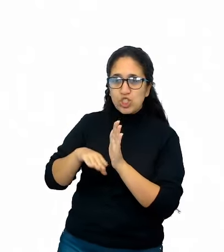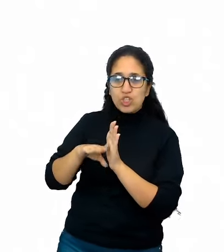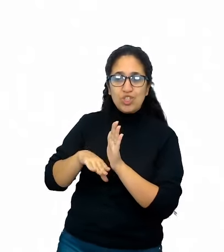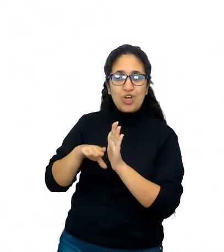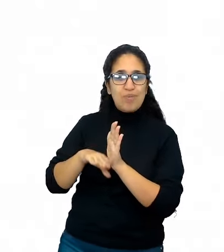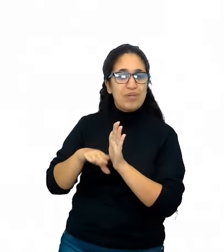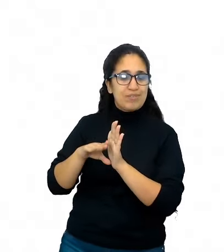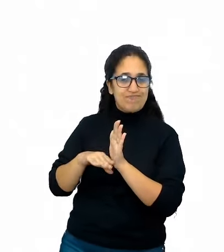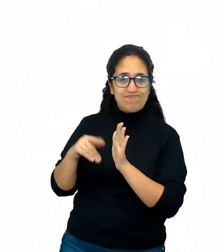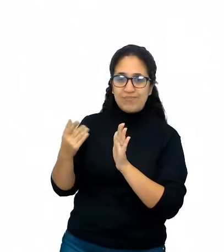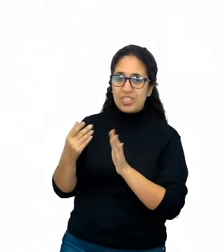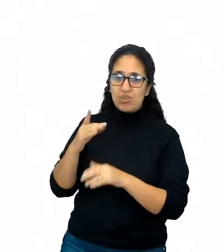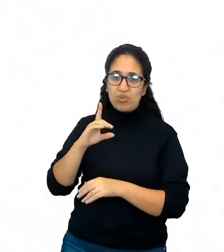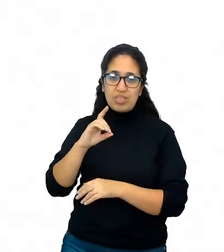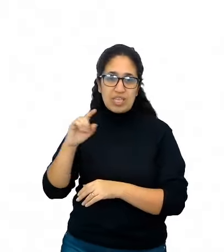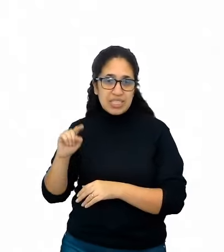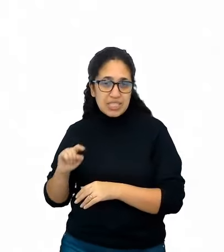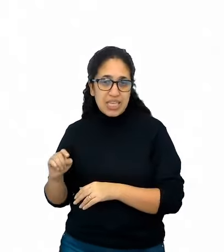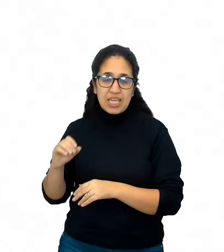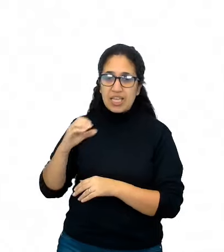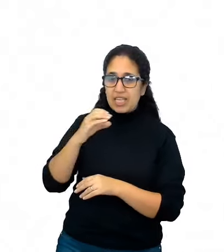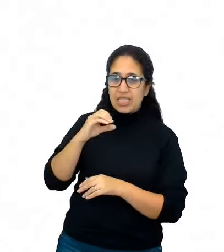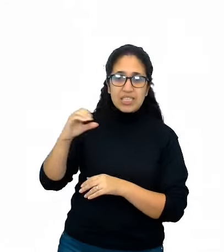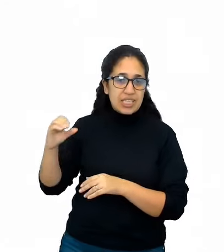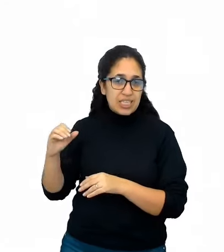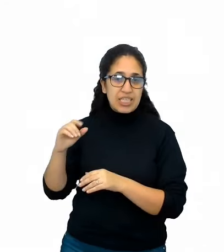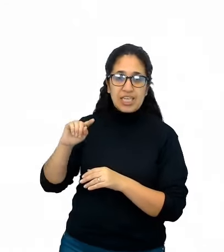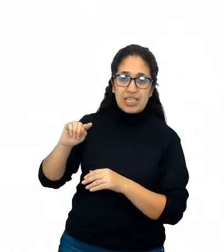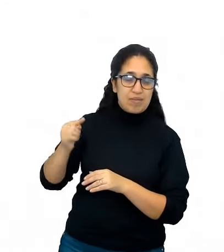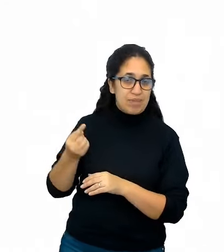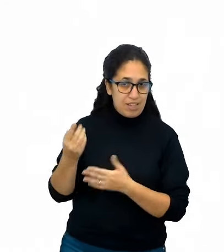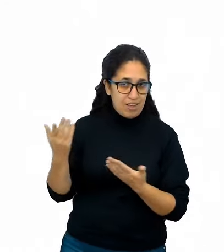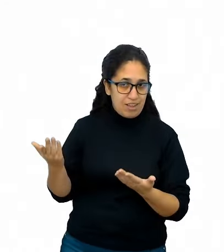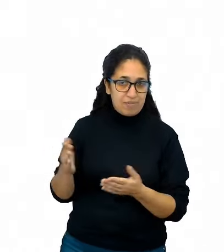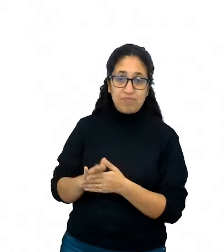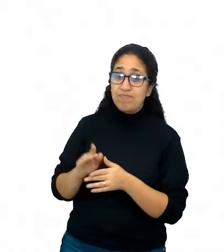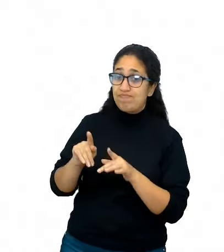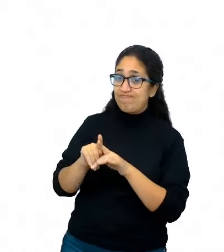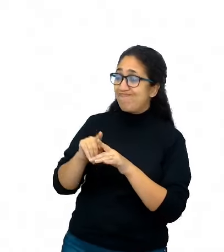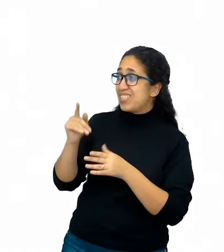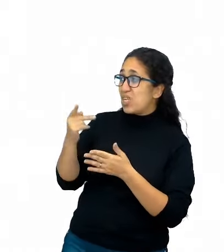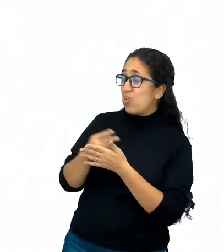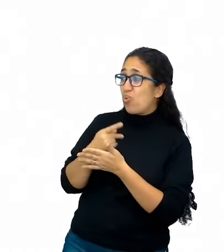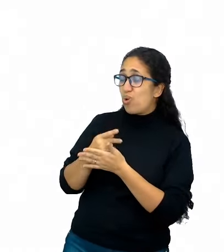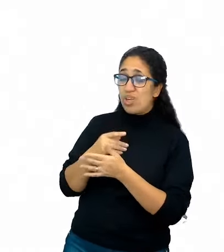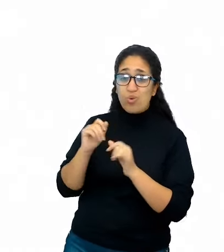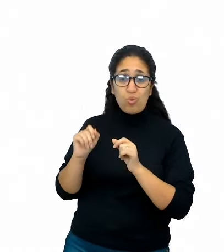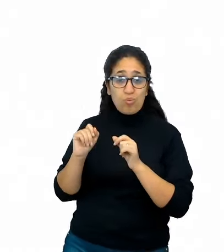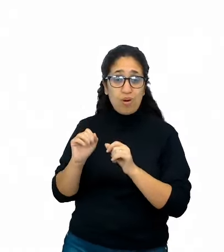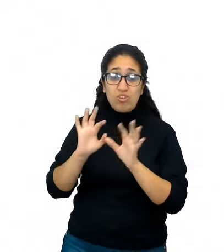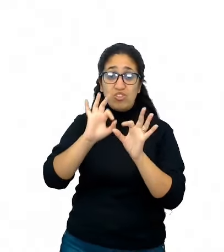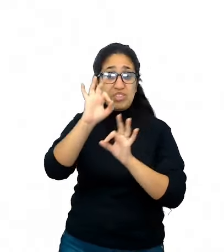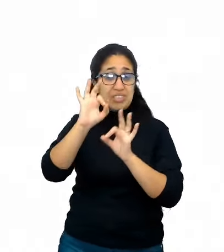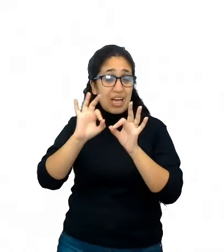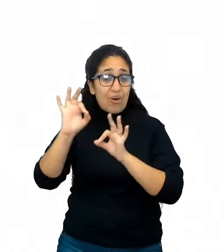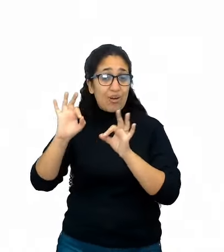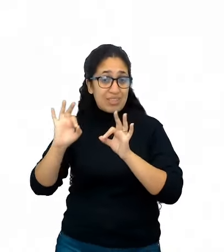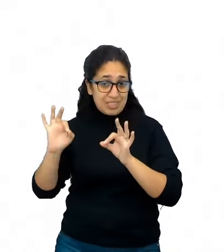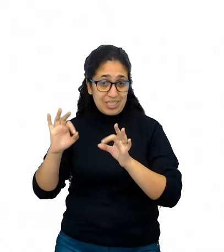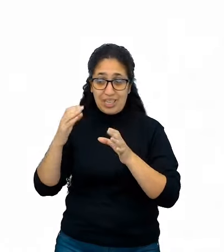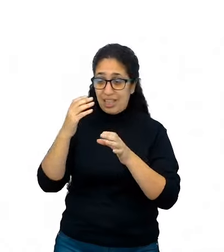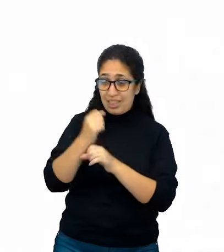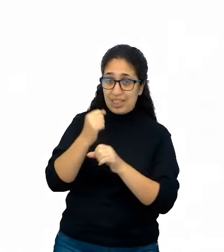na dezena, na centena e no milhar. E há também a possibilidade de erro na organização da conta